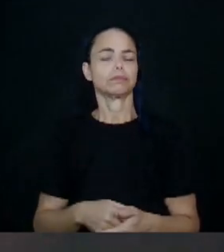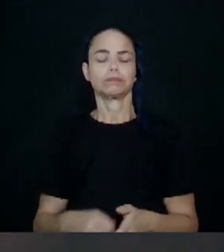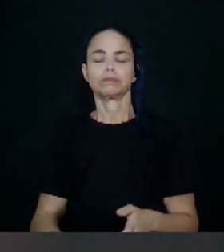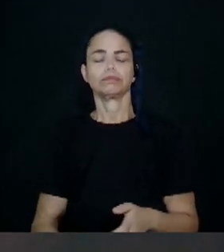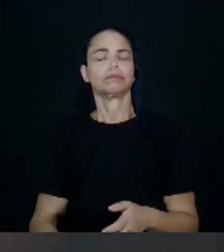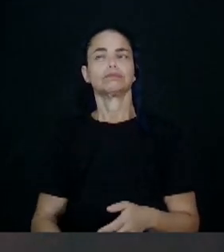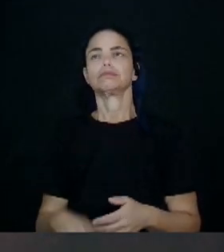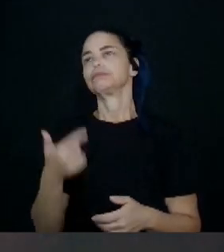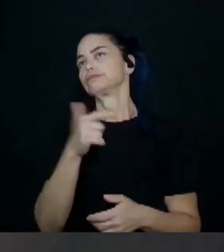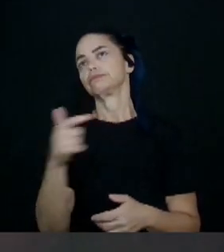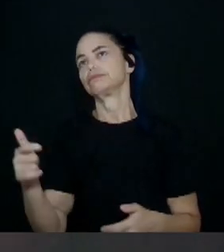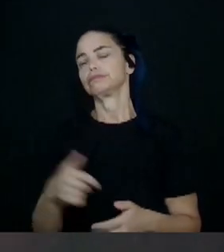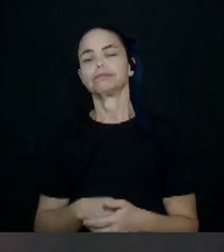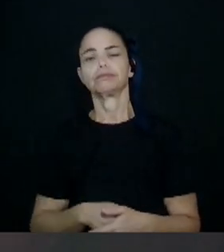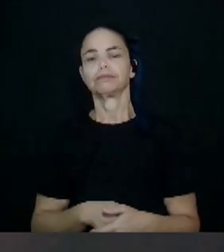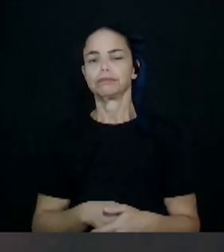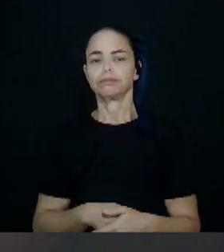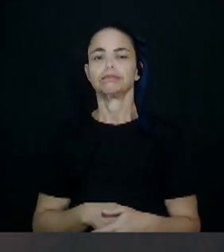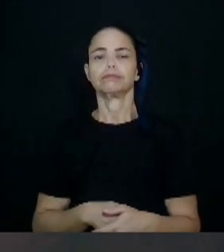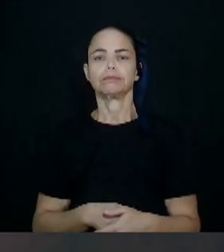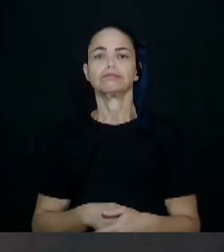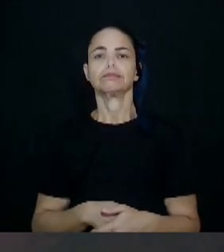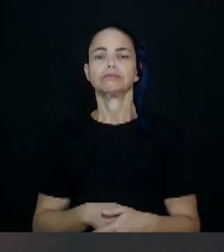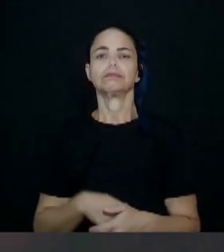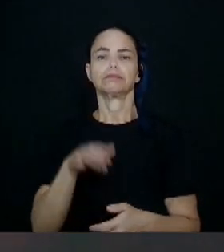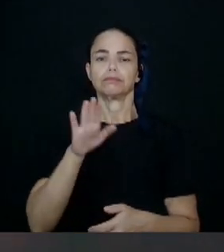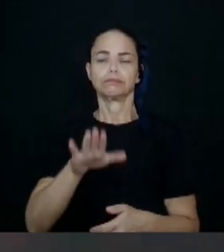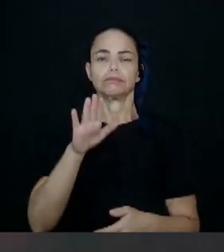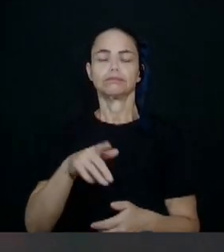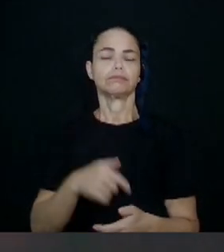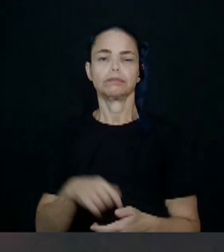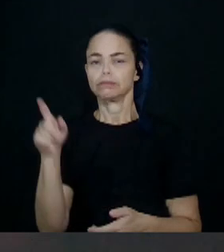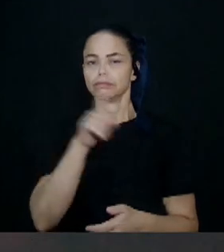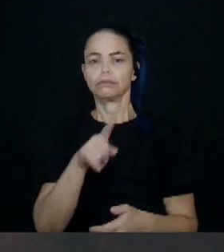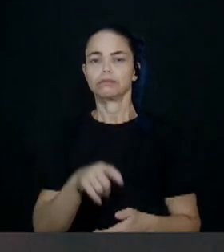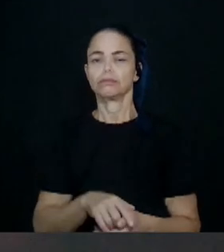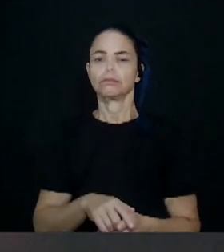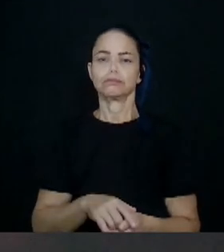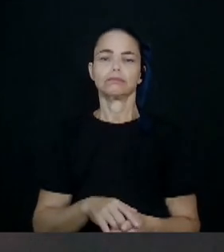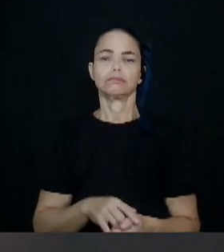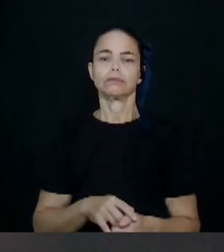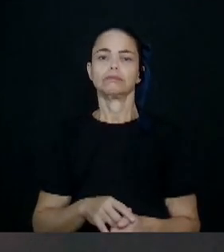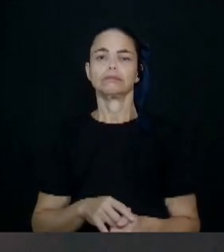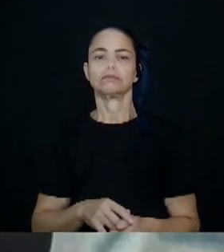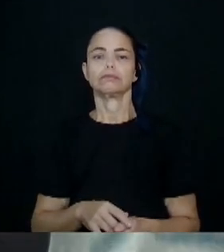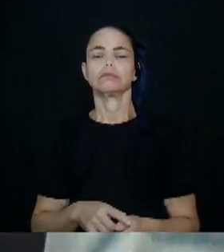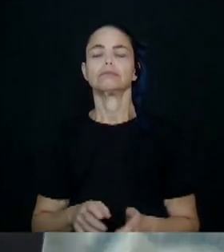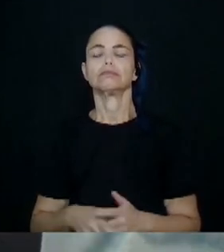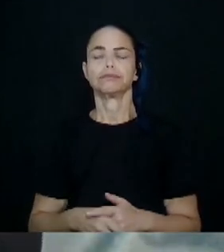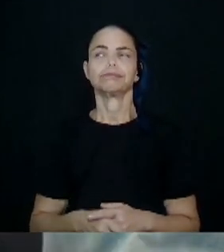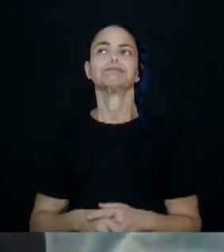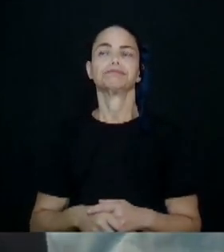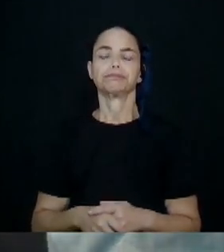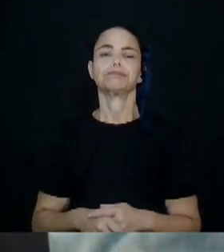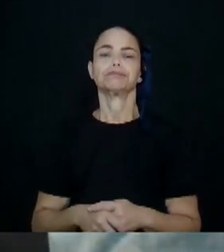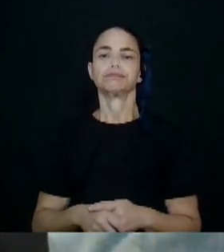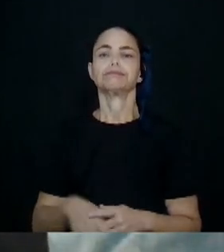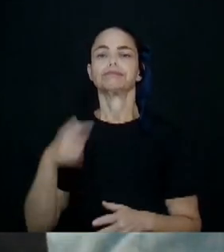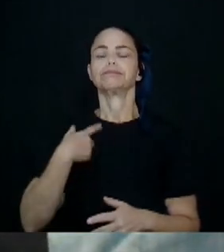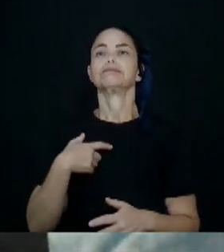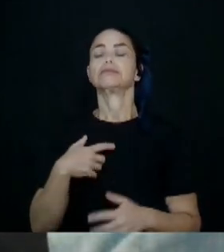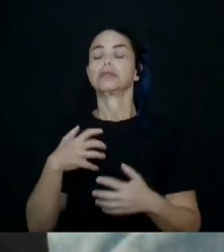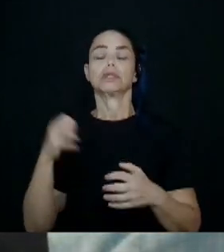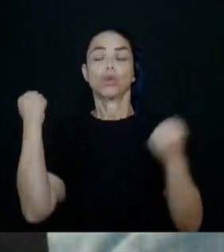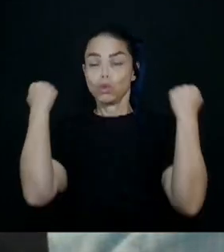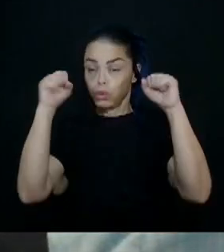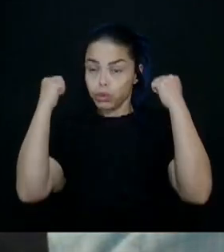tem buzina. A buzina está lá, mas ela não é... Perfeito. Ó, E às perdão. vezes você estressa até o ambiente, às vezes você está perto